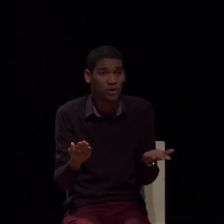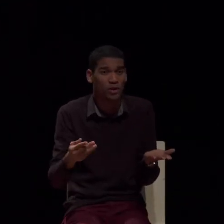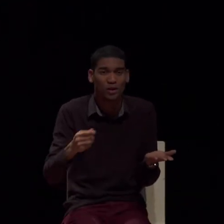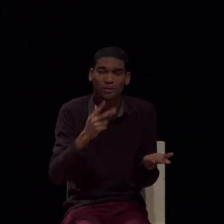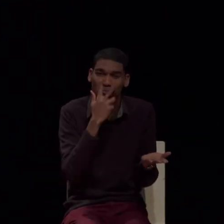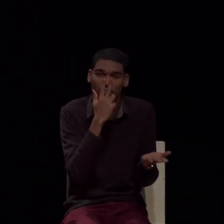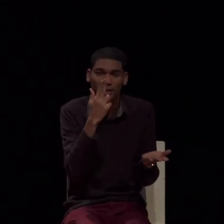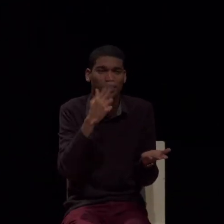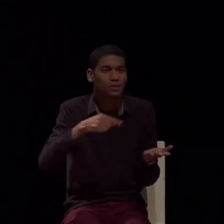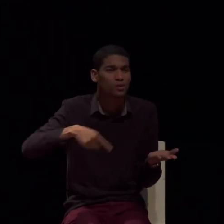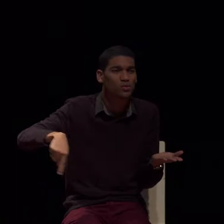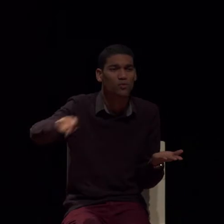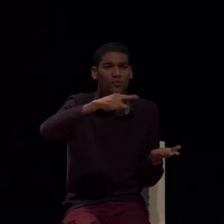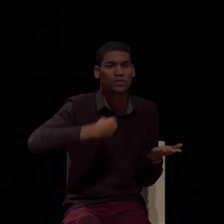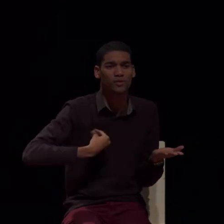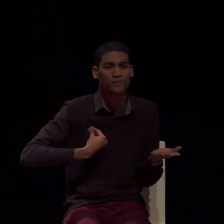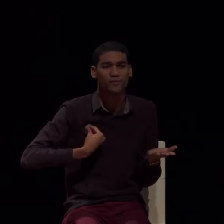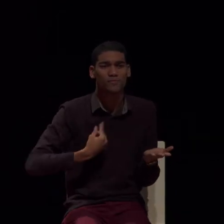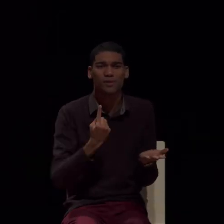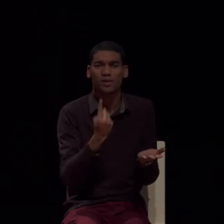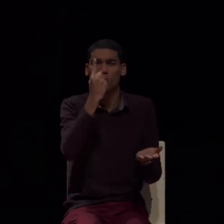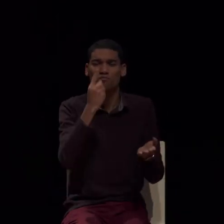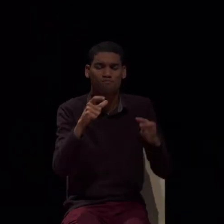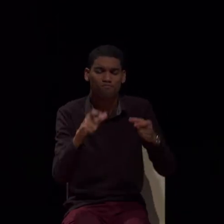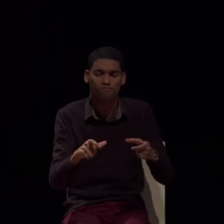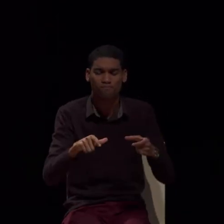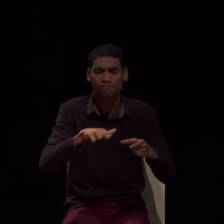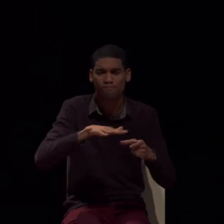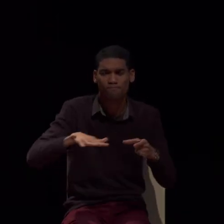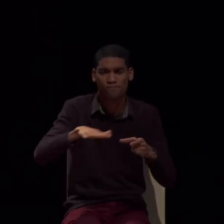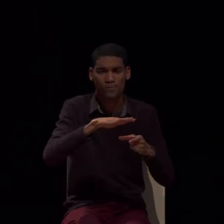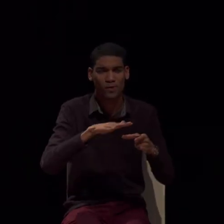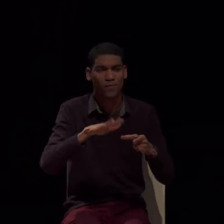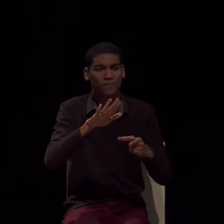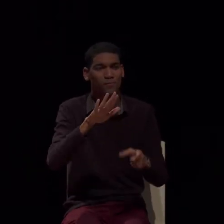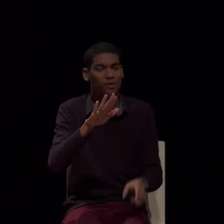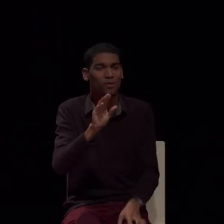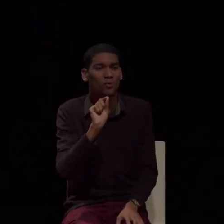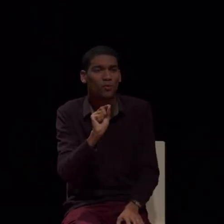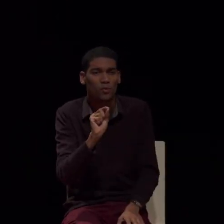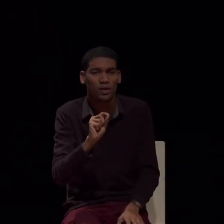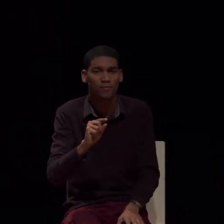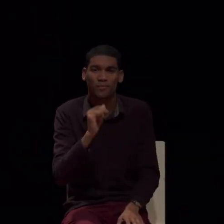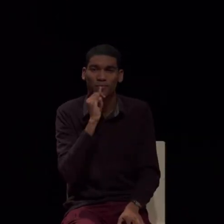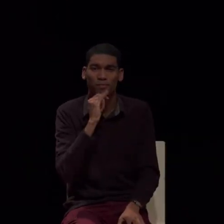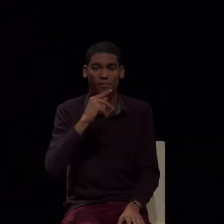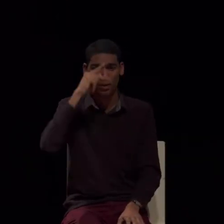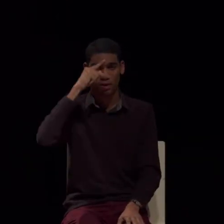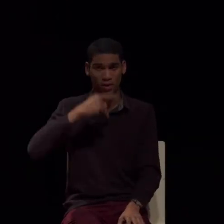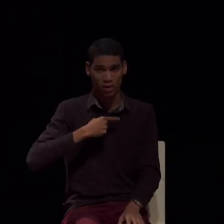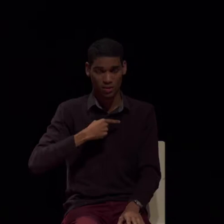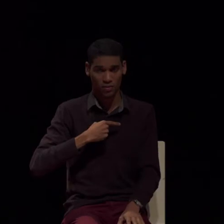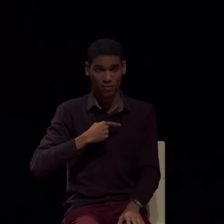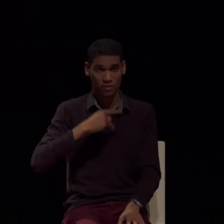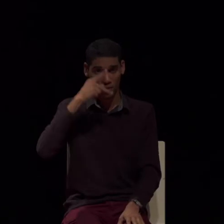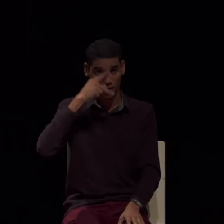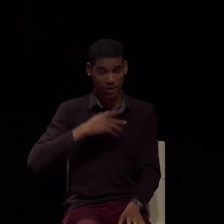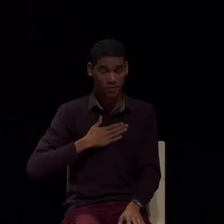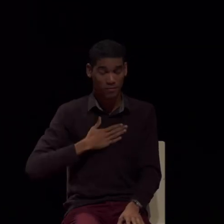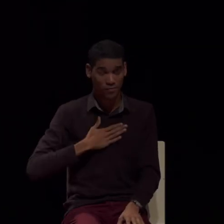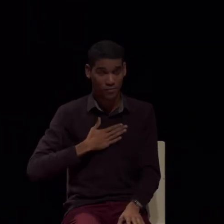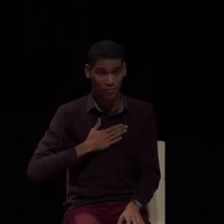lugar a idéia é que a gente diga pra nós mesmo que nós vivemos